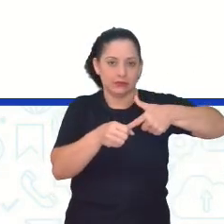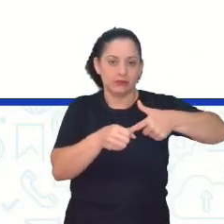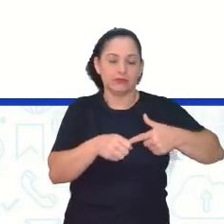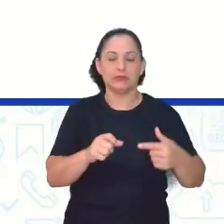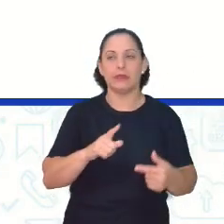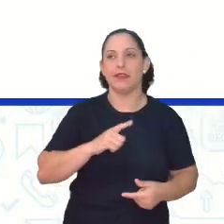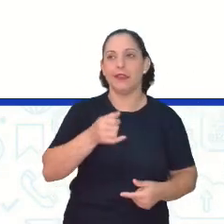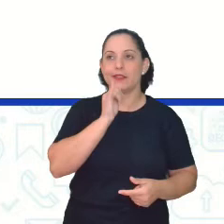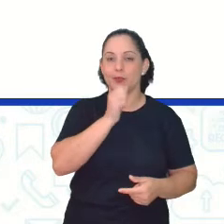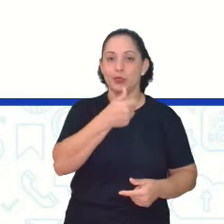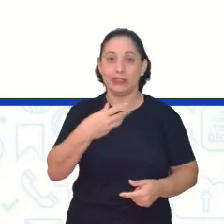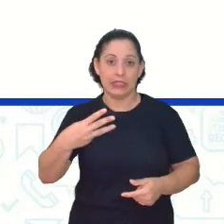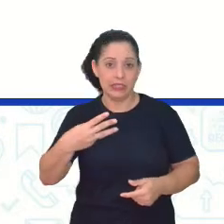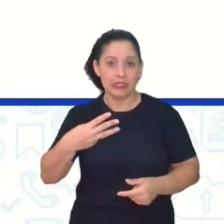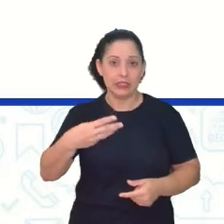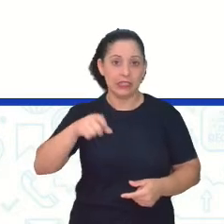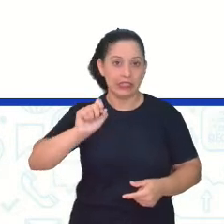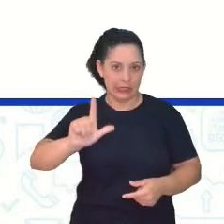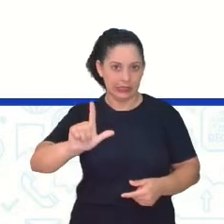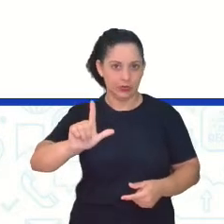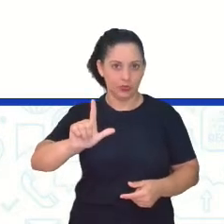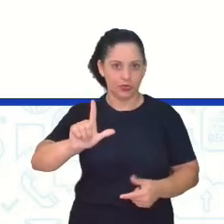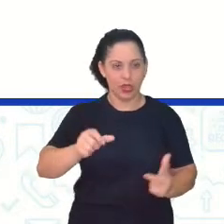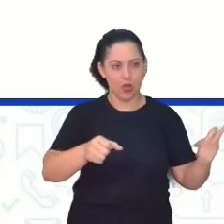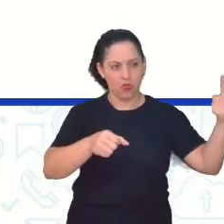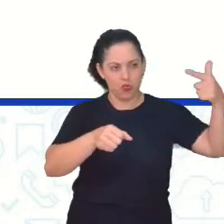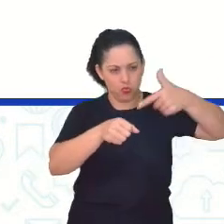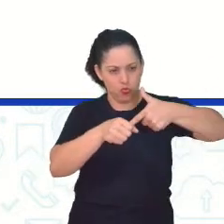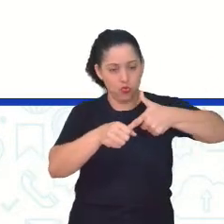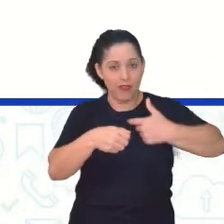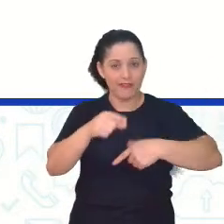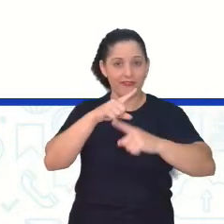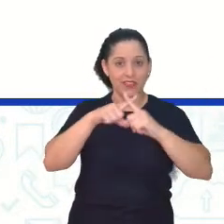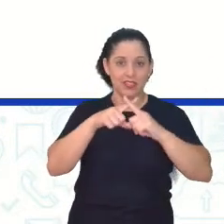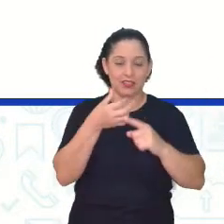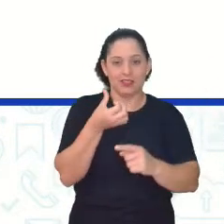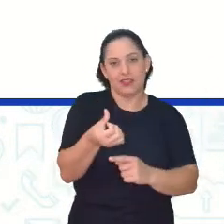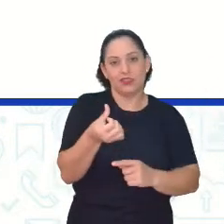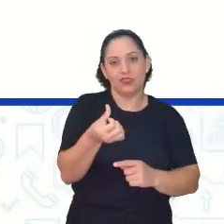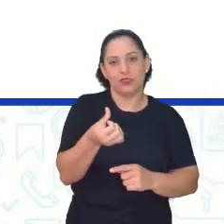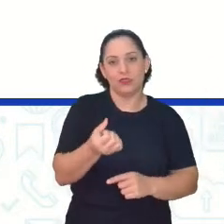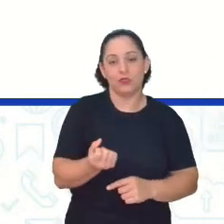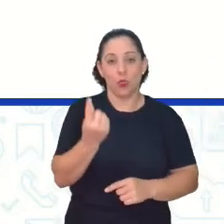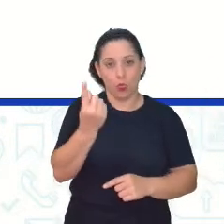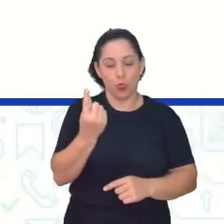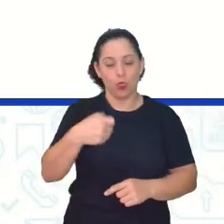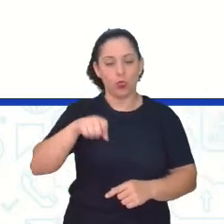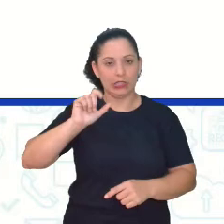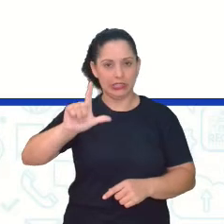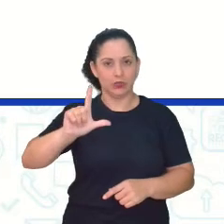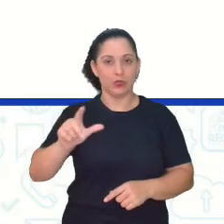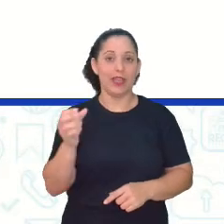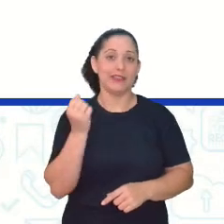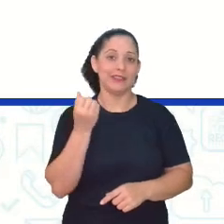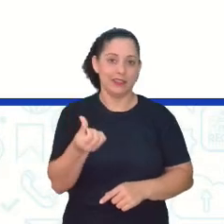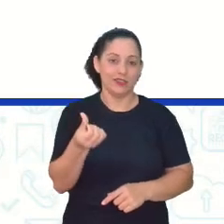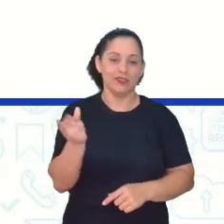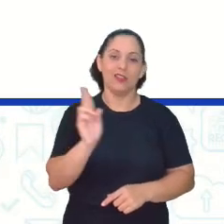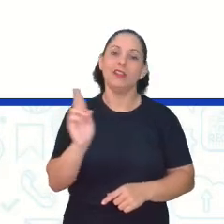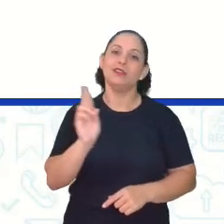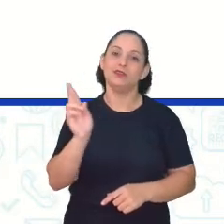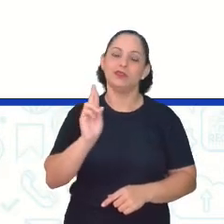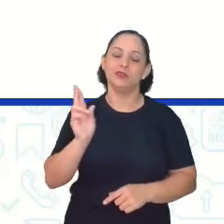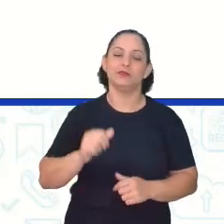13 litros, basta pegar os 13 e multiplicar por 6. Porque 1 litro não custa R$6,